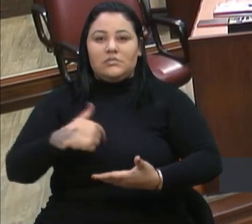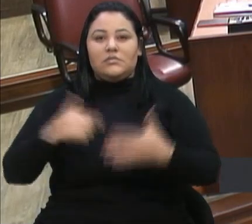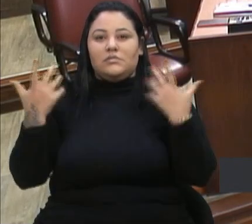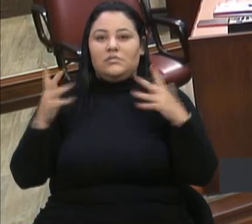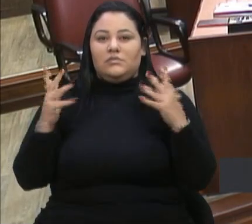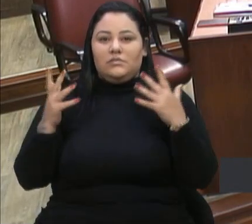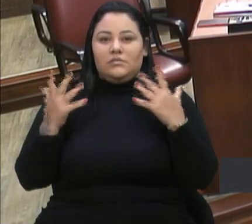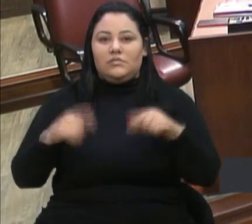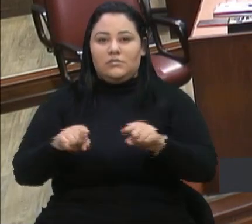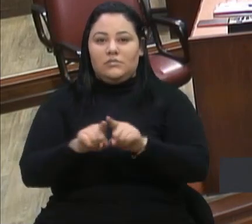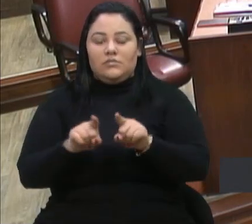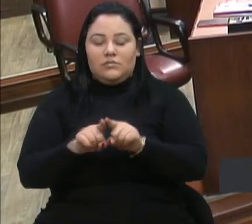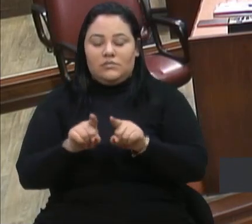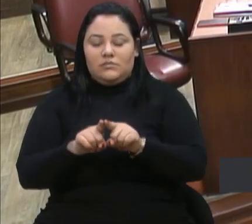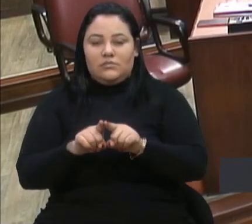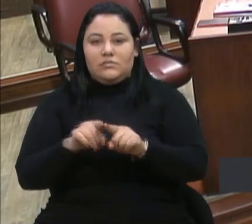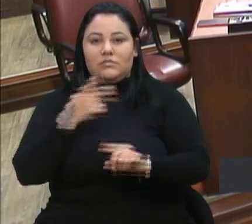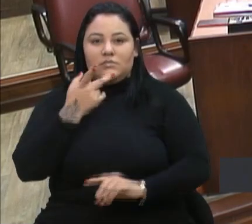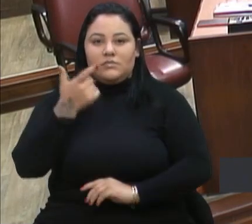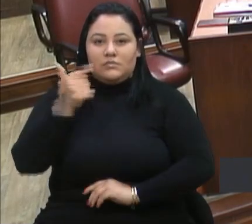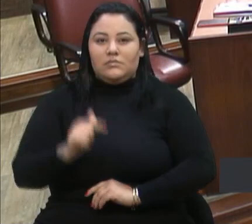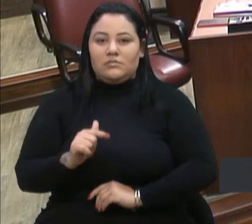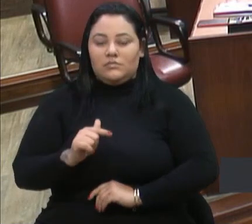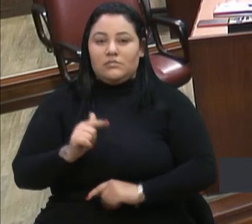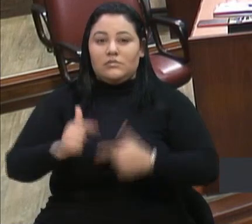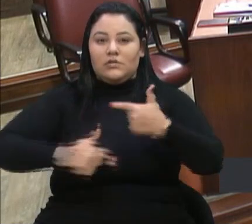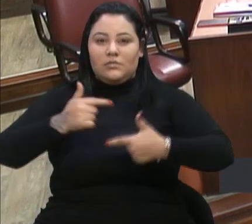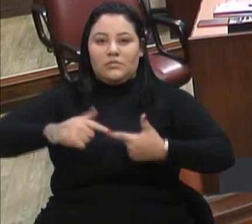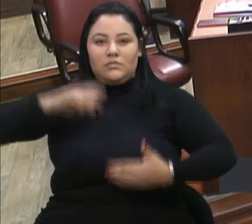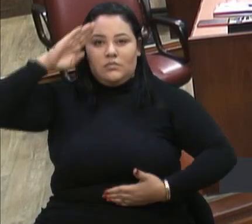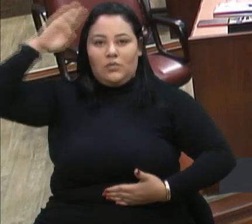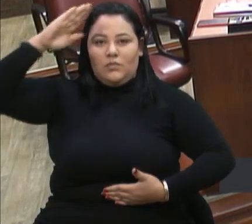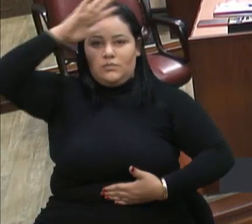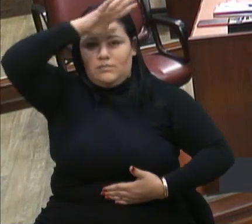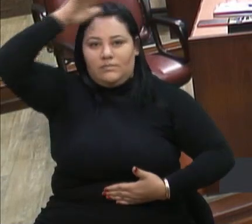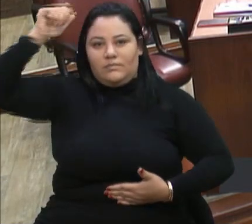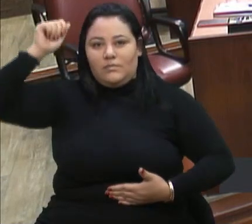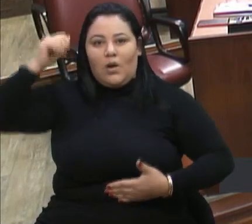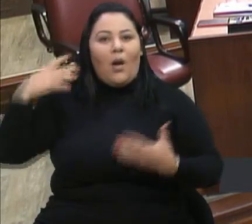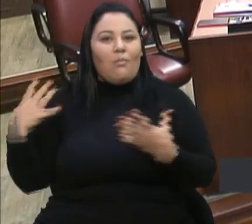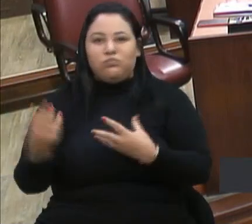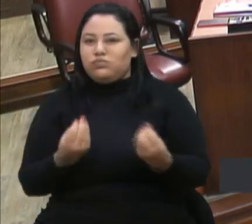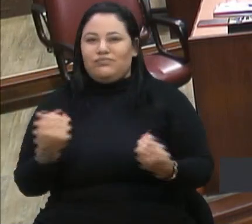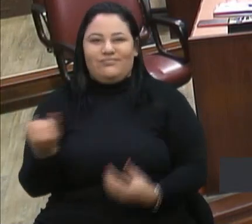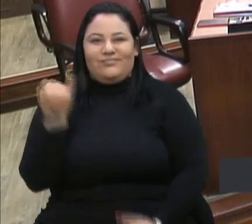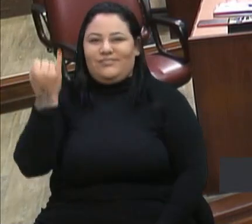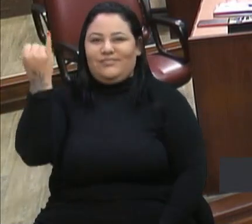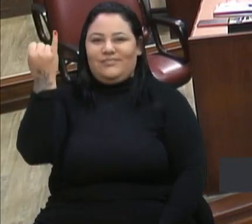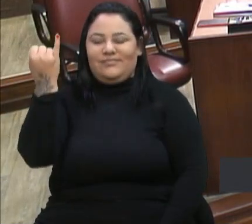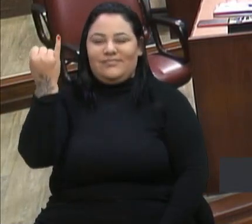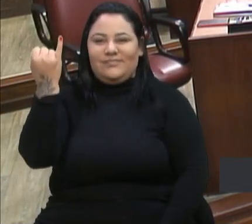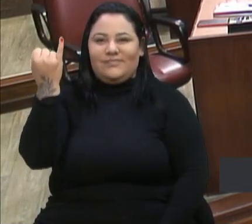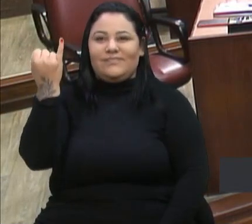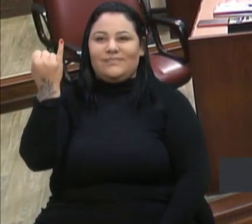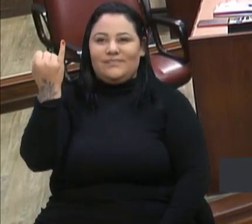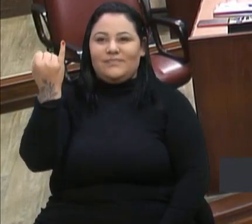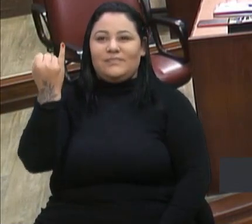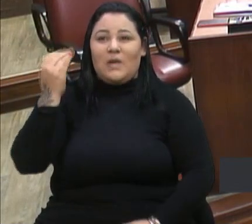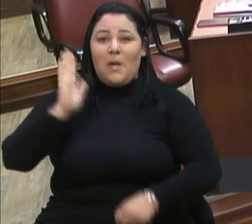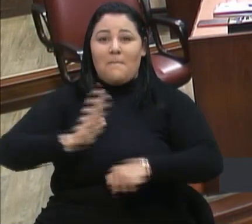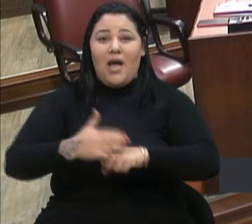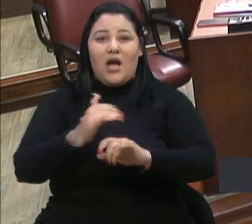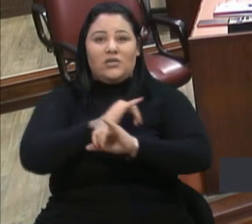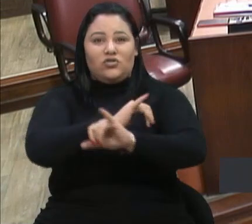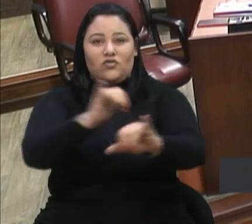parabenizo e reforço. O trabalho da Guarda Municipal é de extrema importância. E quanto mais ela ser